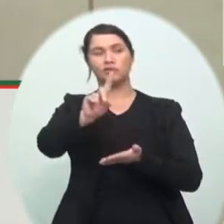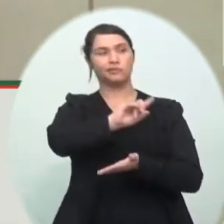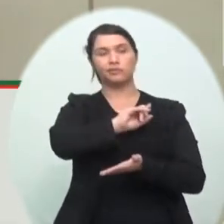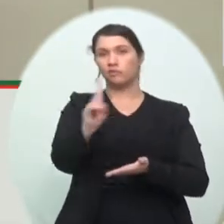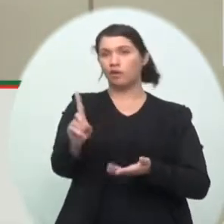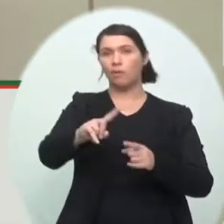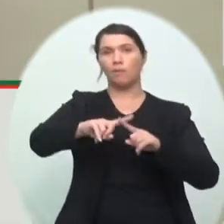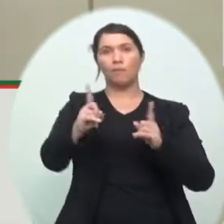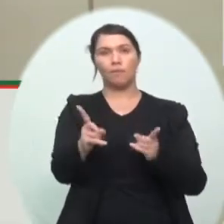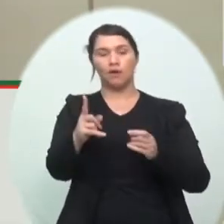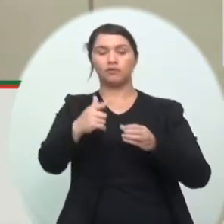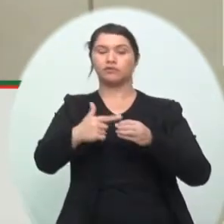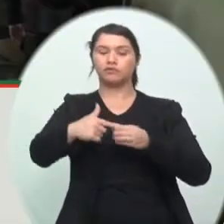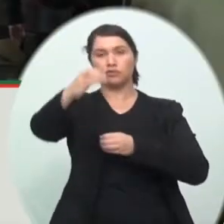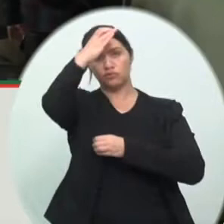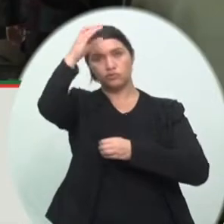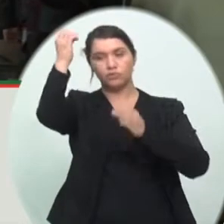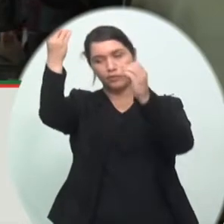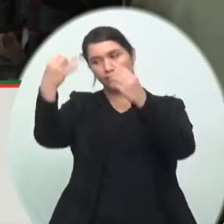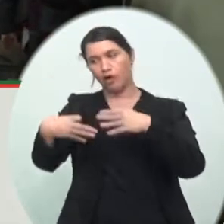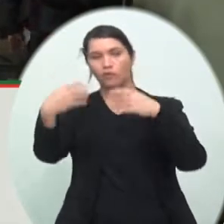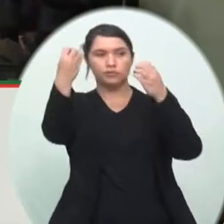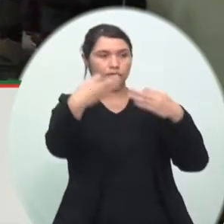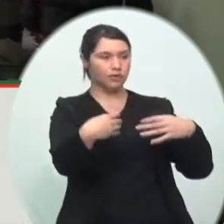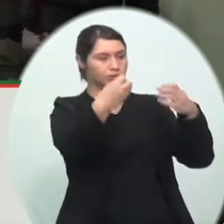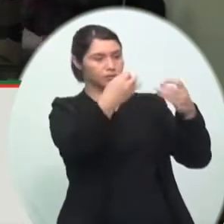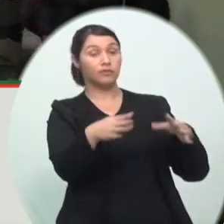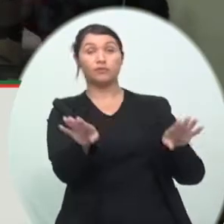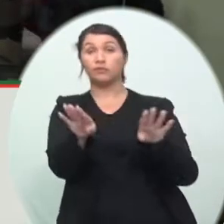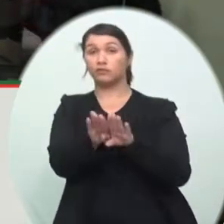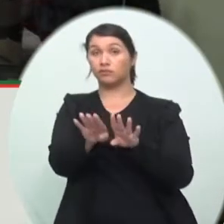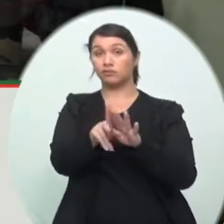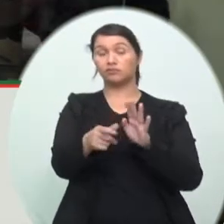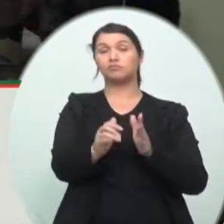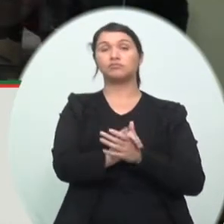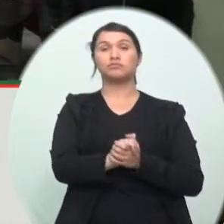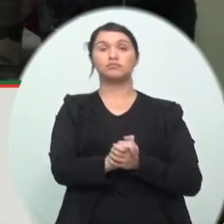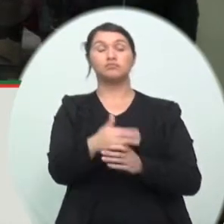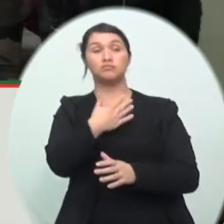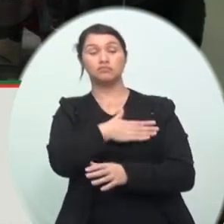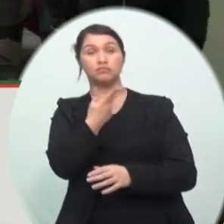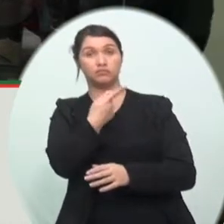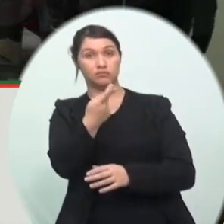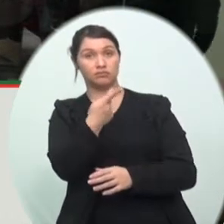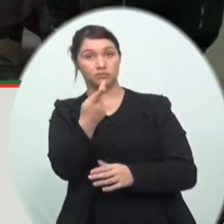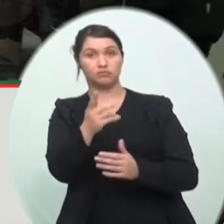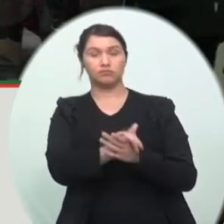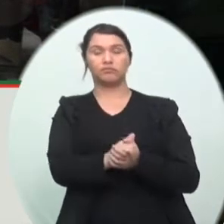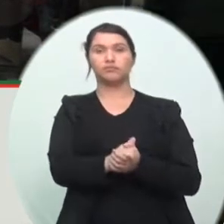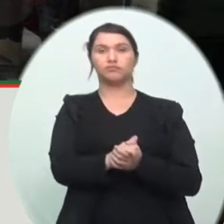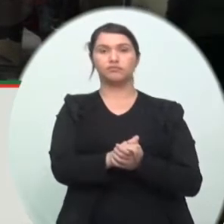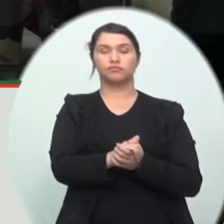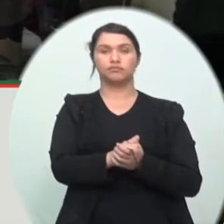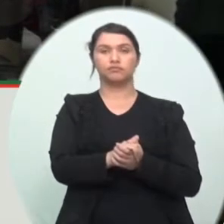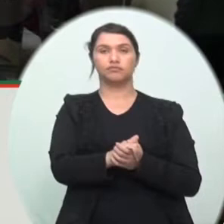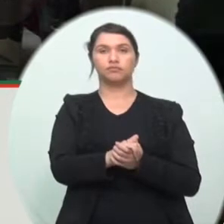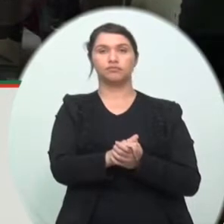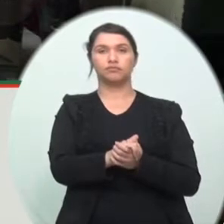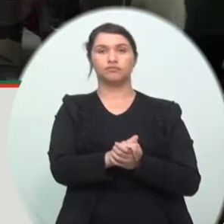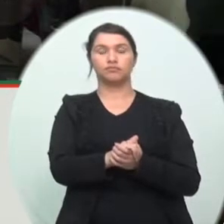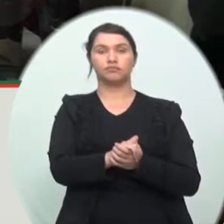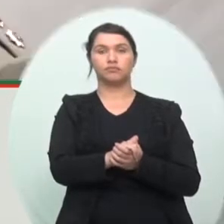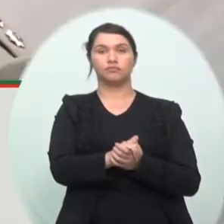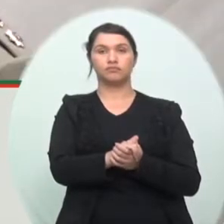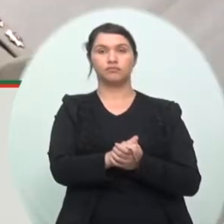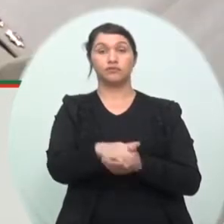do Centro, mas de toda a cidade de Criciúma, e destacar principalmente o papel do Coronel Fraga no que diz respeito, o vereador Zário já